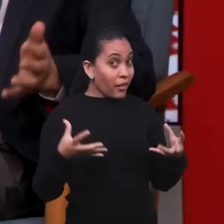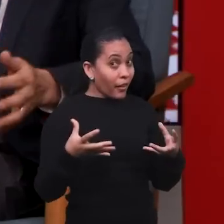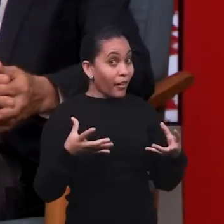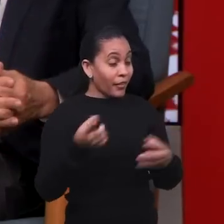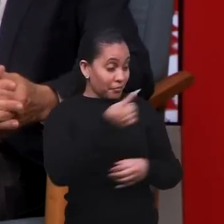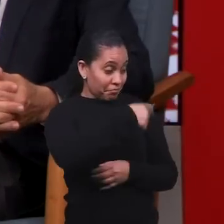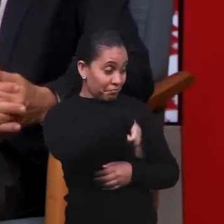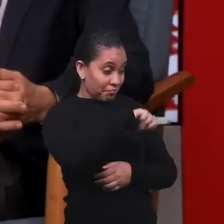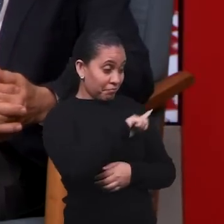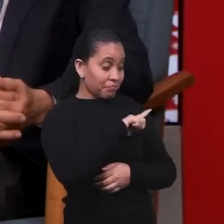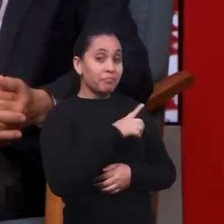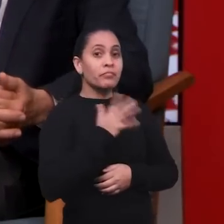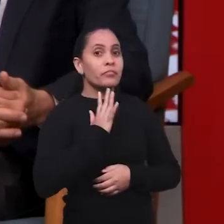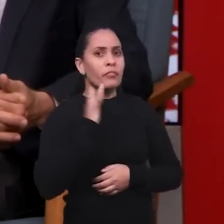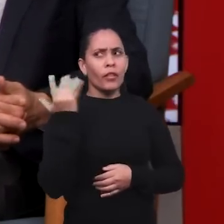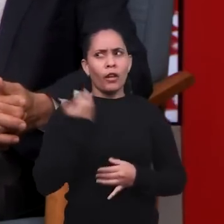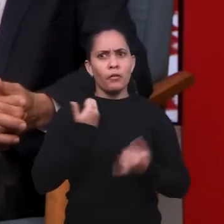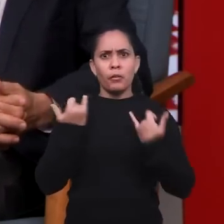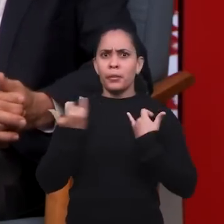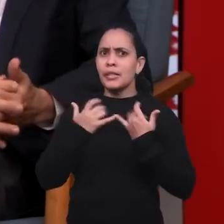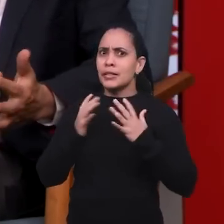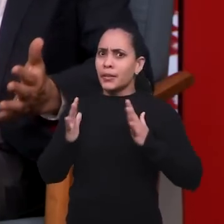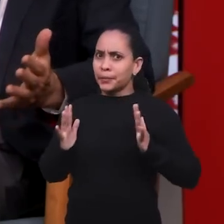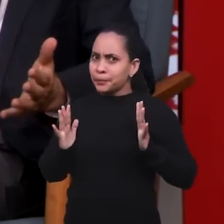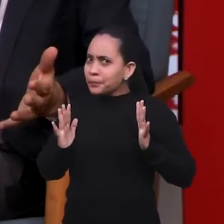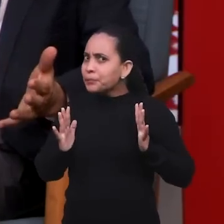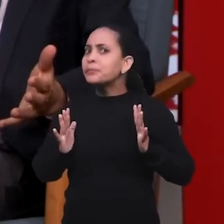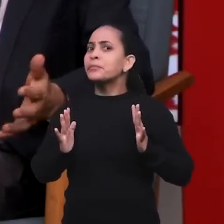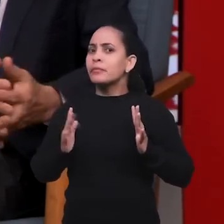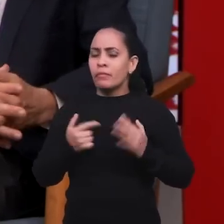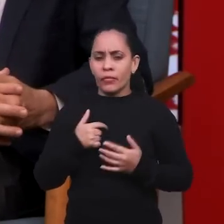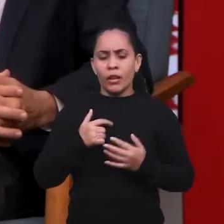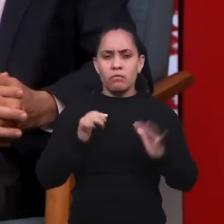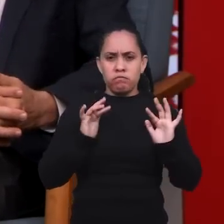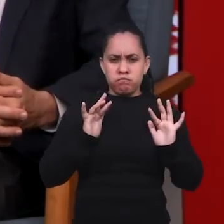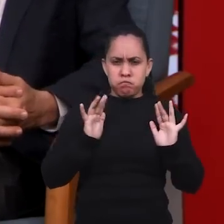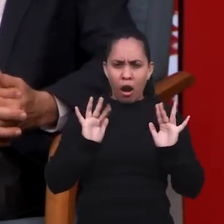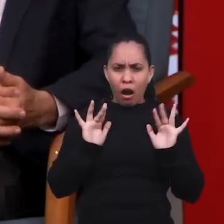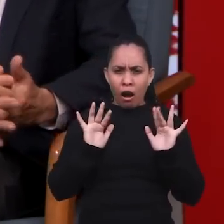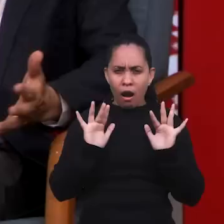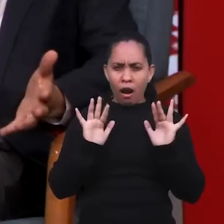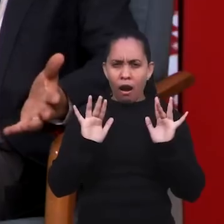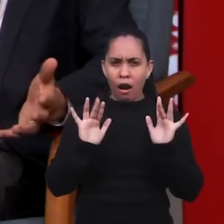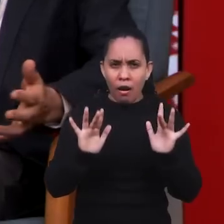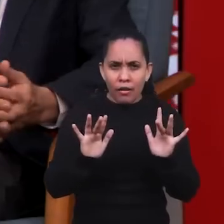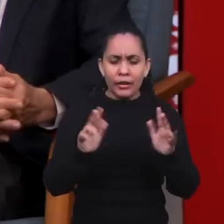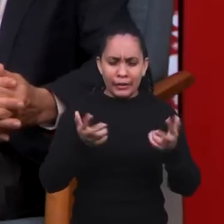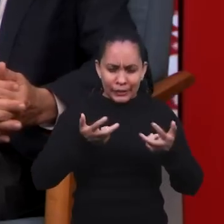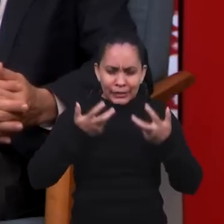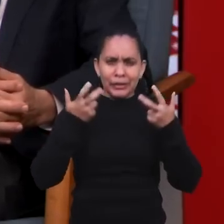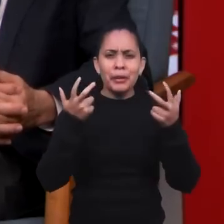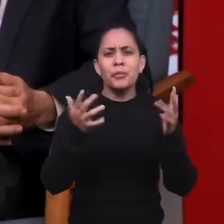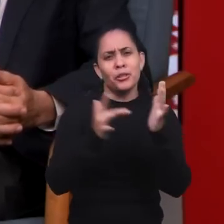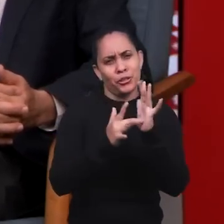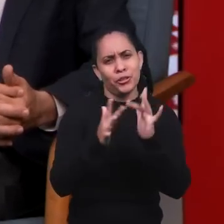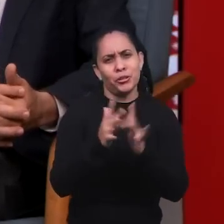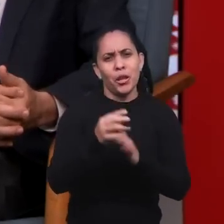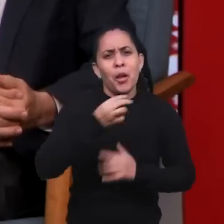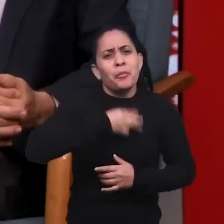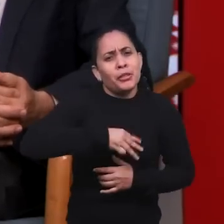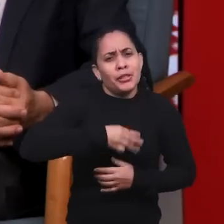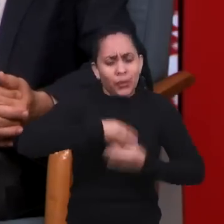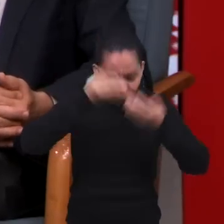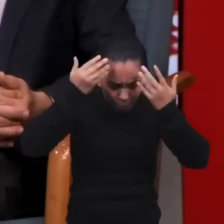talvez já tivesse alguma notícia sobre isso. Eles correram em direção a Jesus e clamaram a Jesus que tivesse